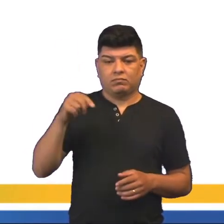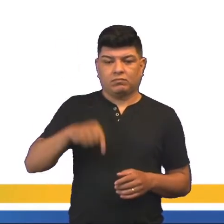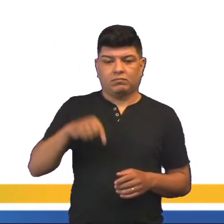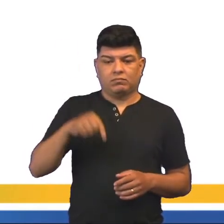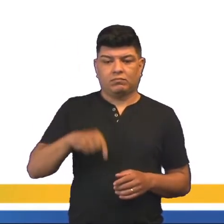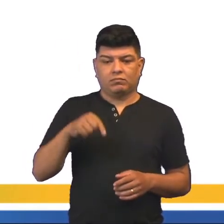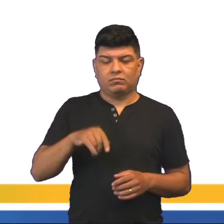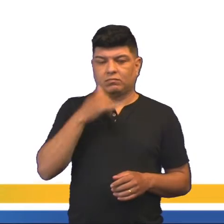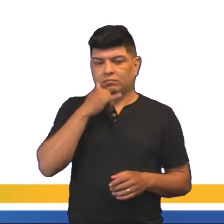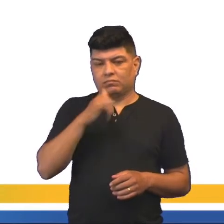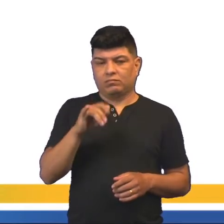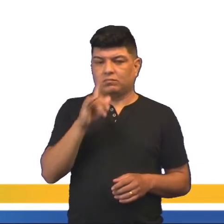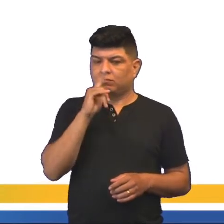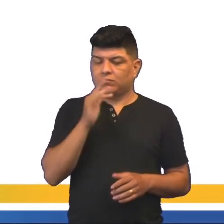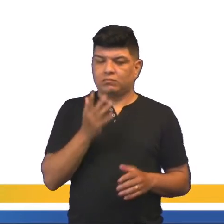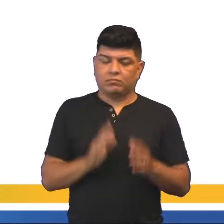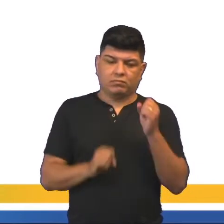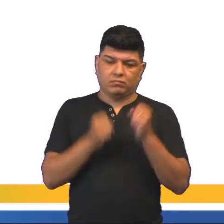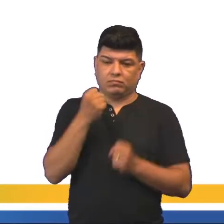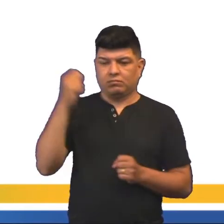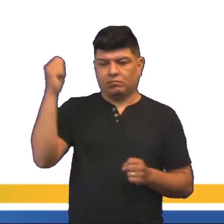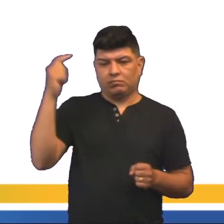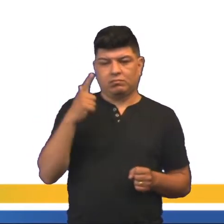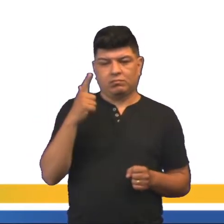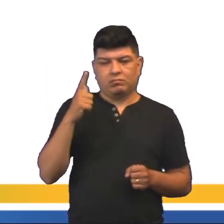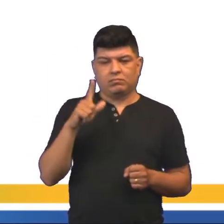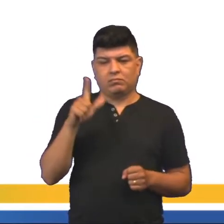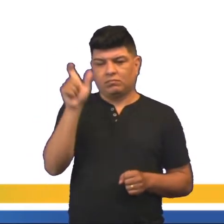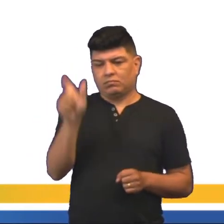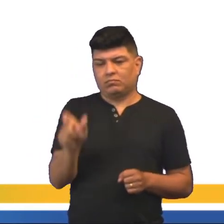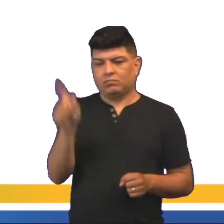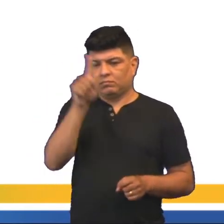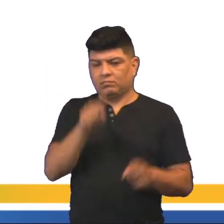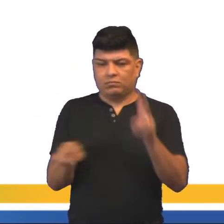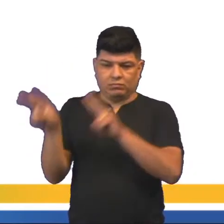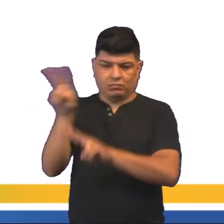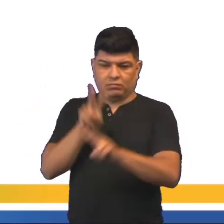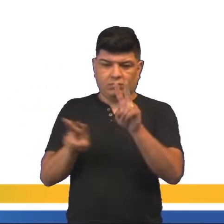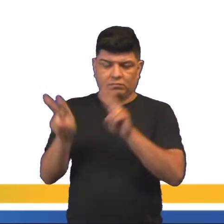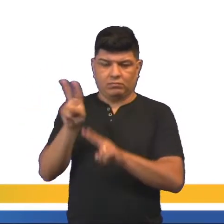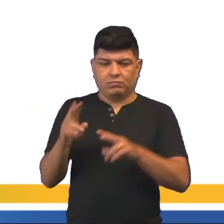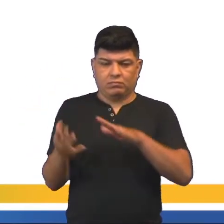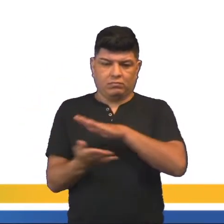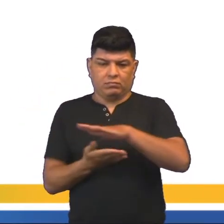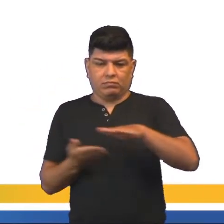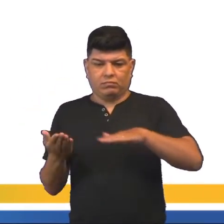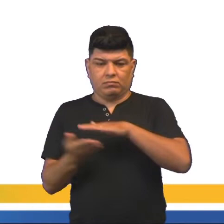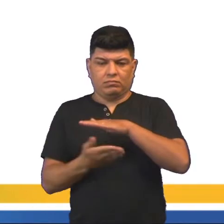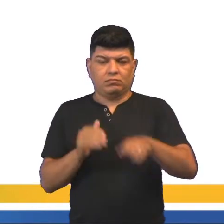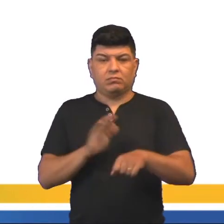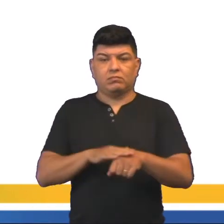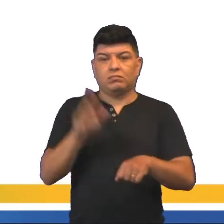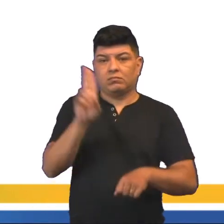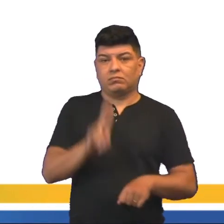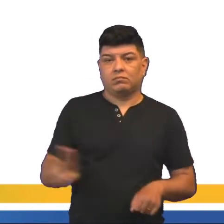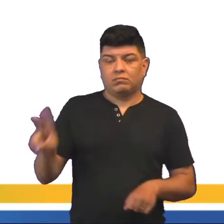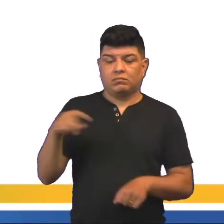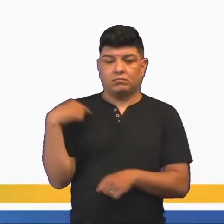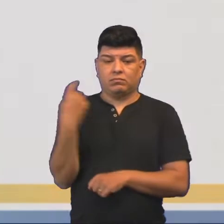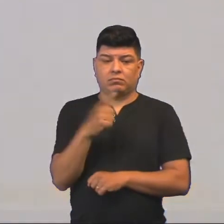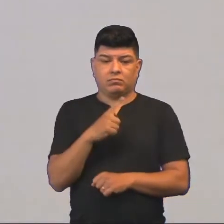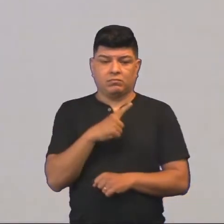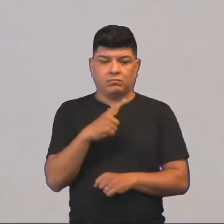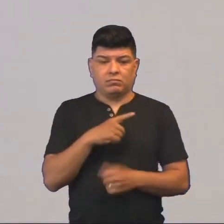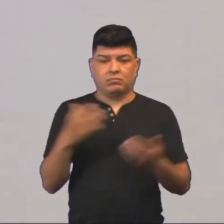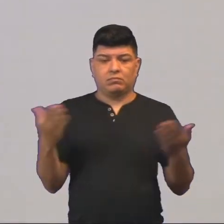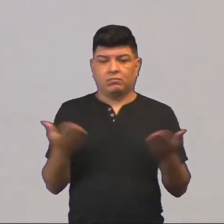da energia hídrica, da energia solar, da eólica e da energia de biomassa. Só que a mais utilizada que nós temos